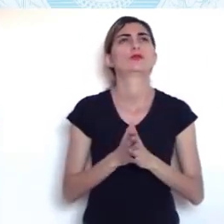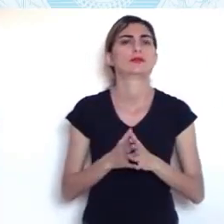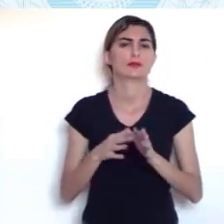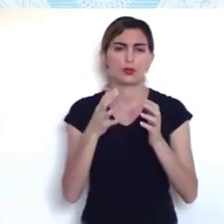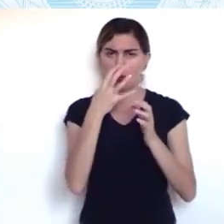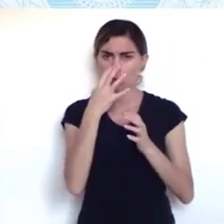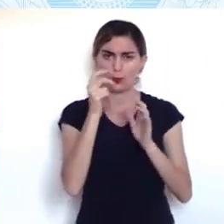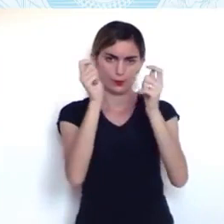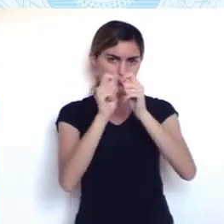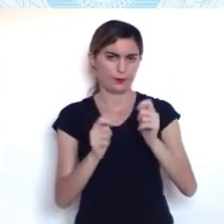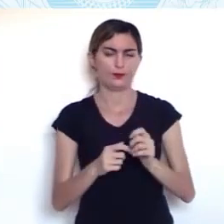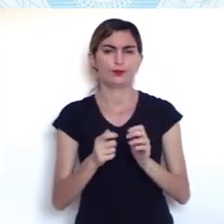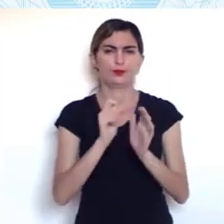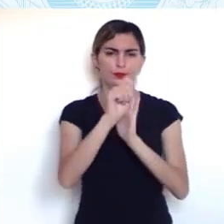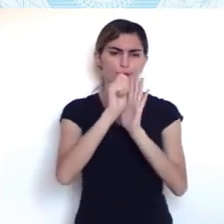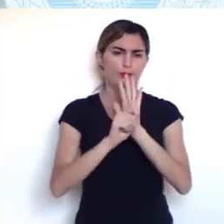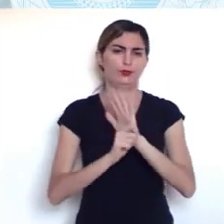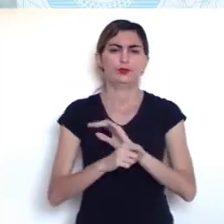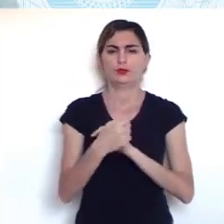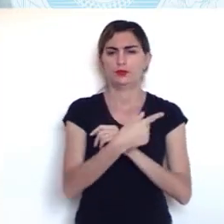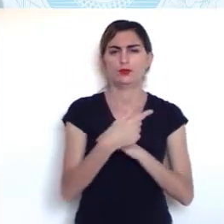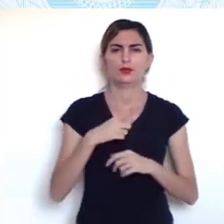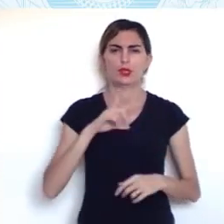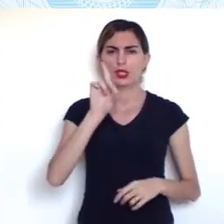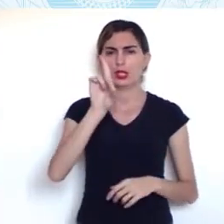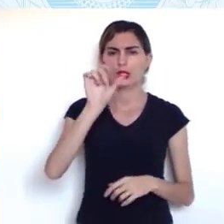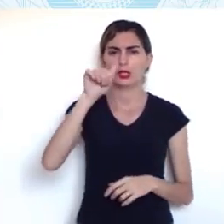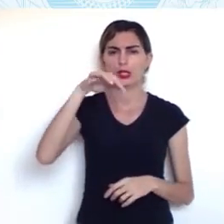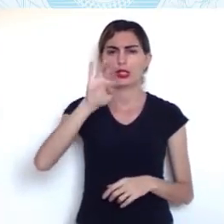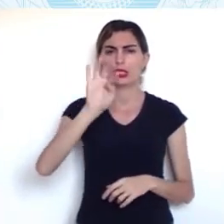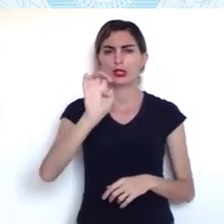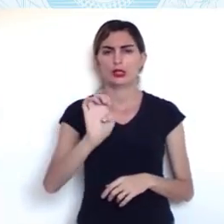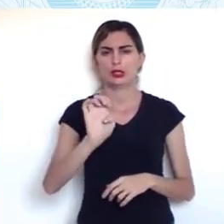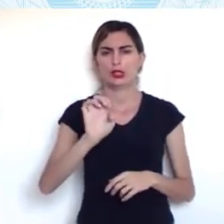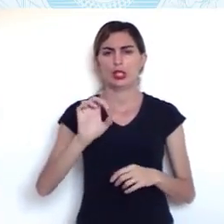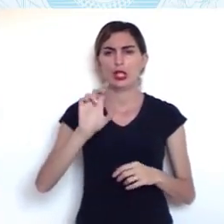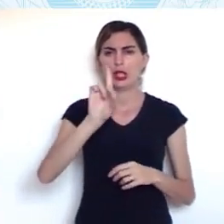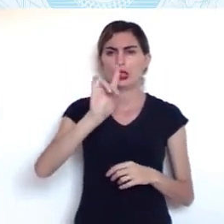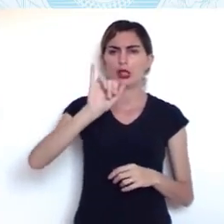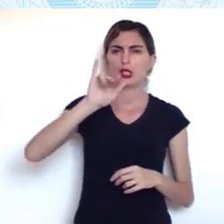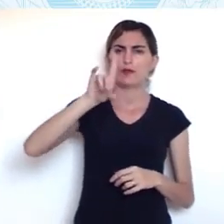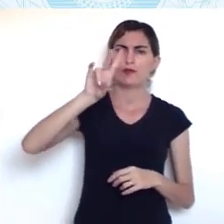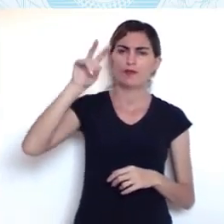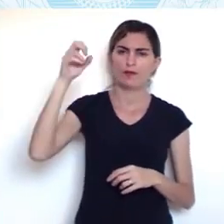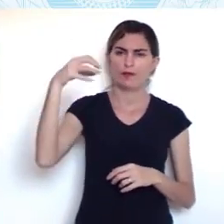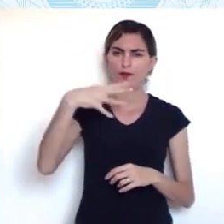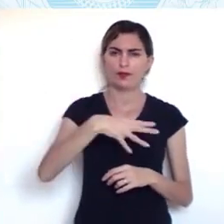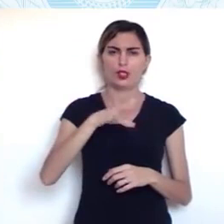na obra, o Dante, a Divina Comédia, que é também uma